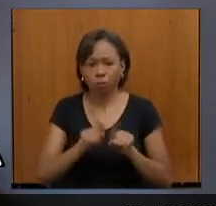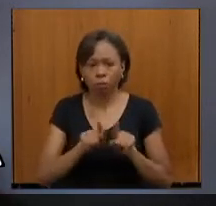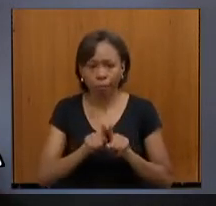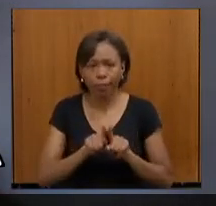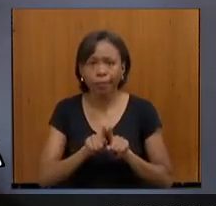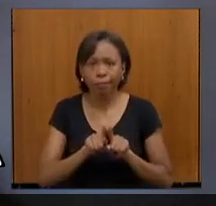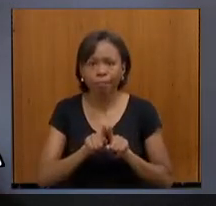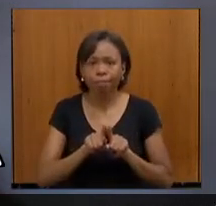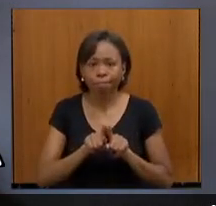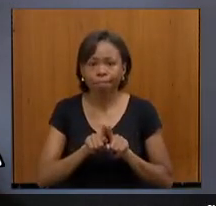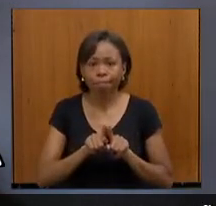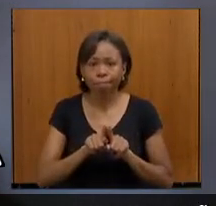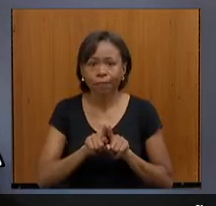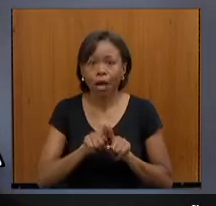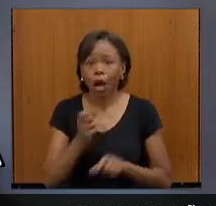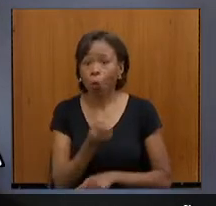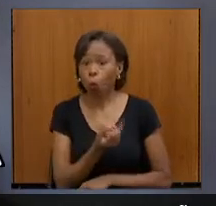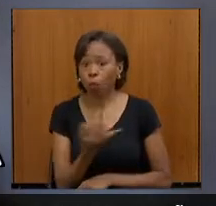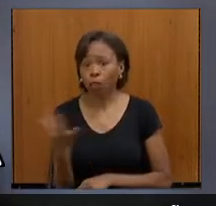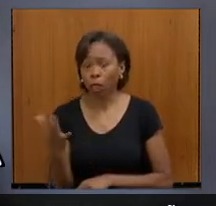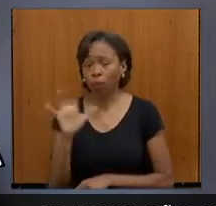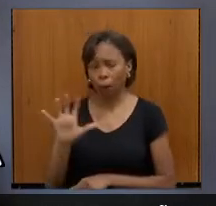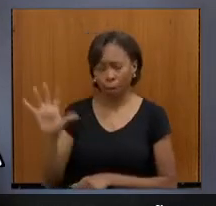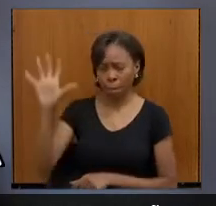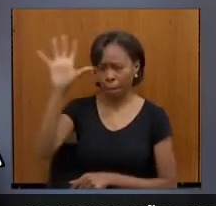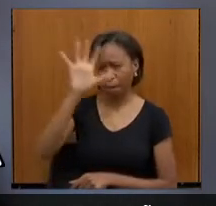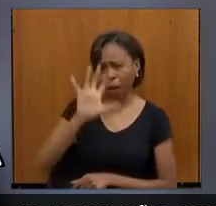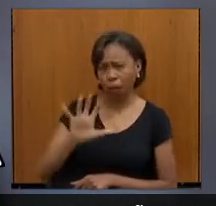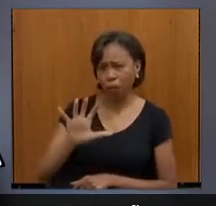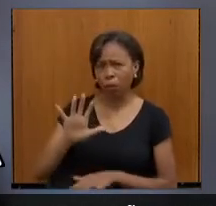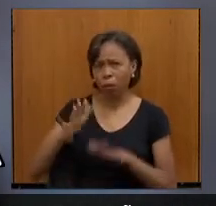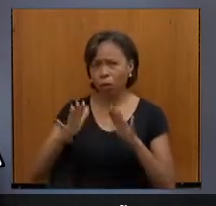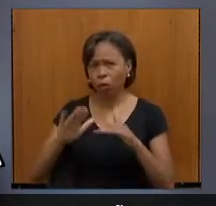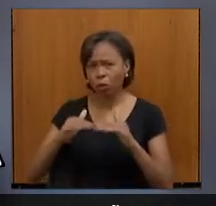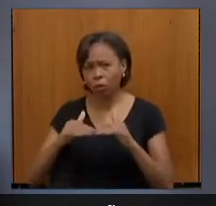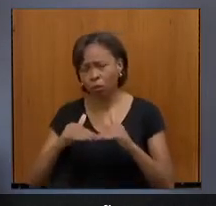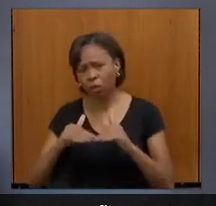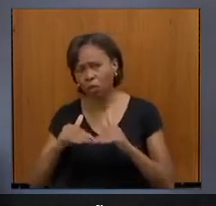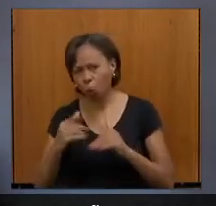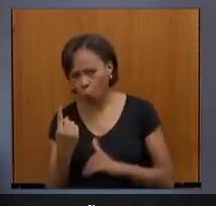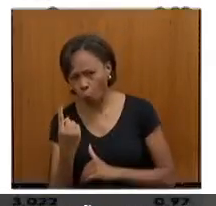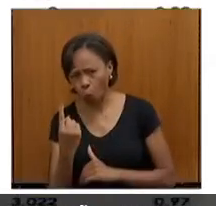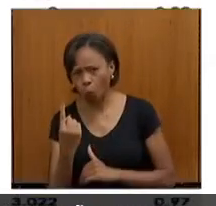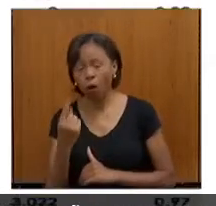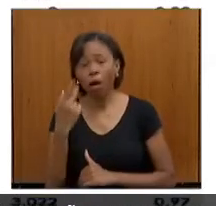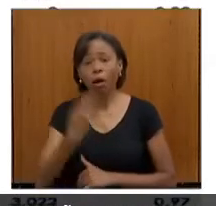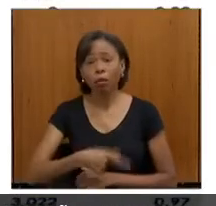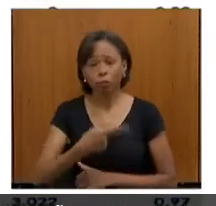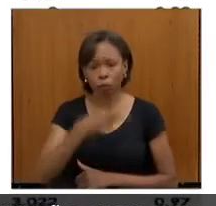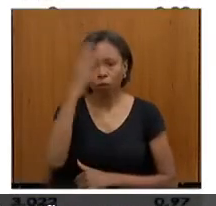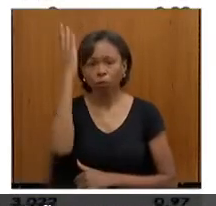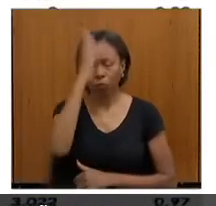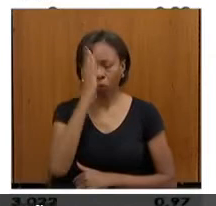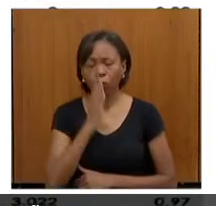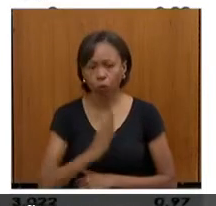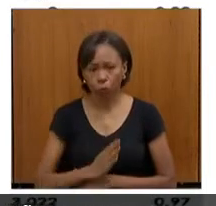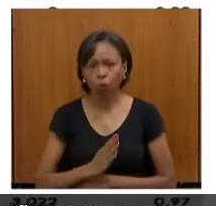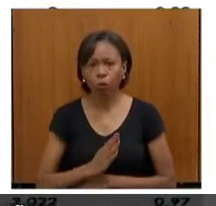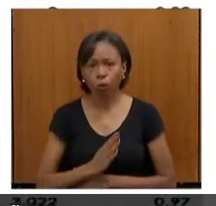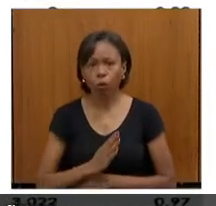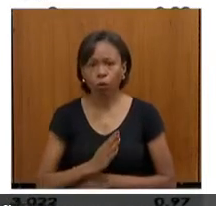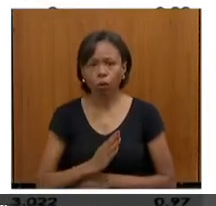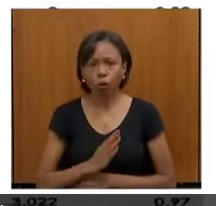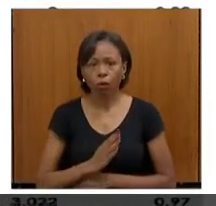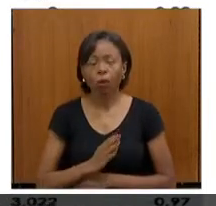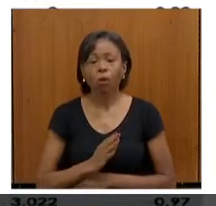de letalidade regional é cerca de 1. A taxa de letalidade do Brasil é 8,6.